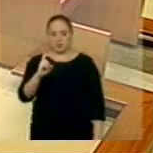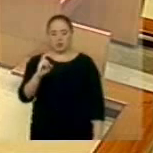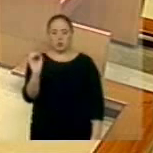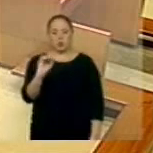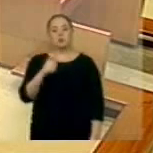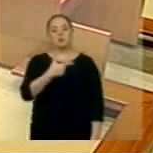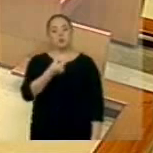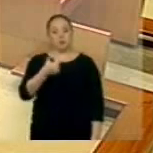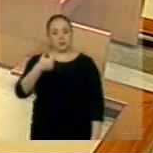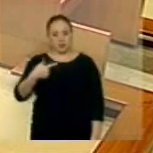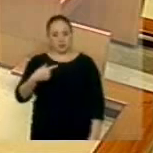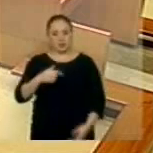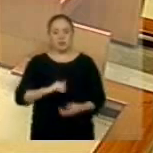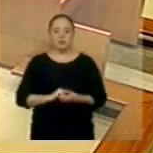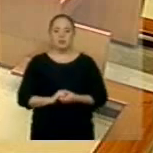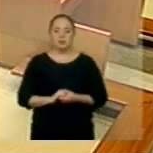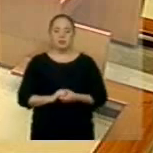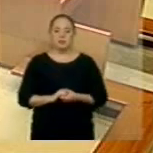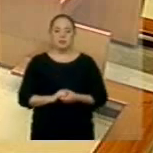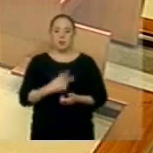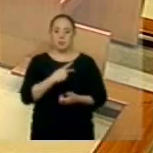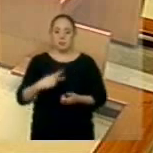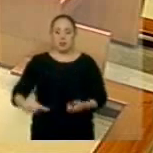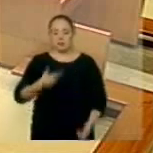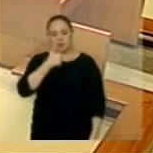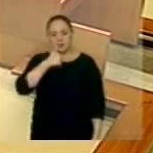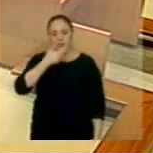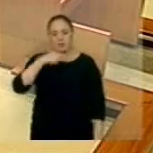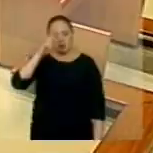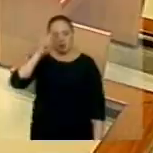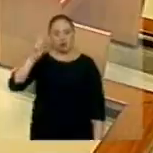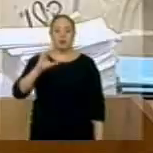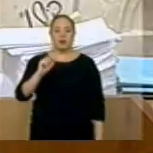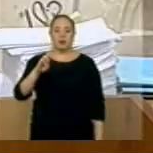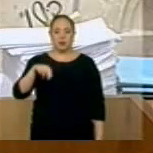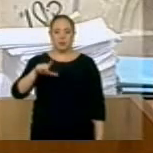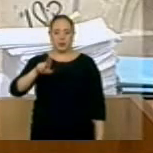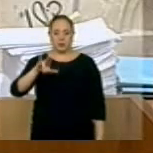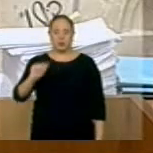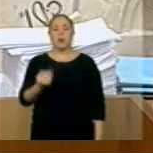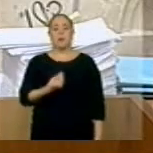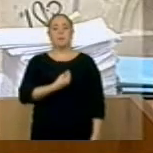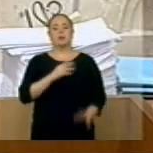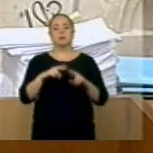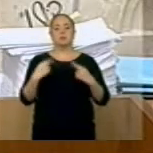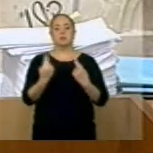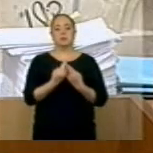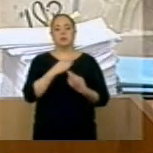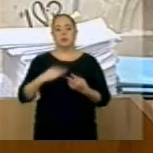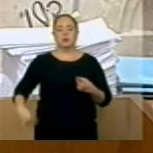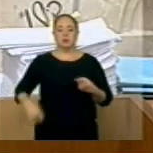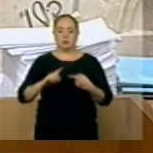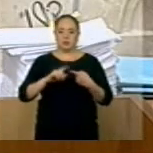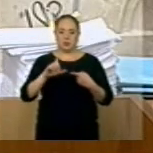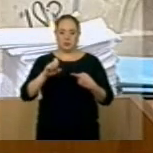de outubro de 2017. Presidência da senhora ministra Carmen Lúcia. Presentes à sessão, os senhores ministros Celso de